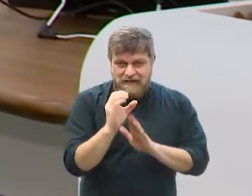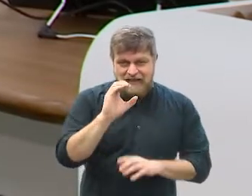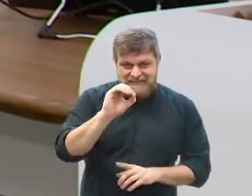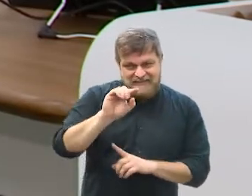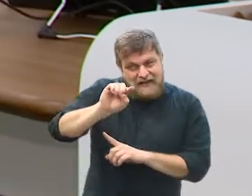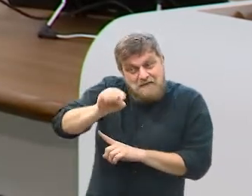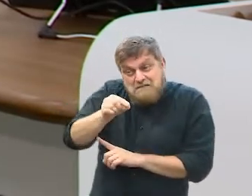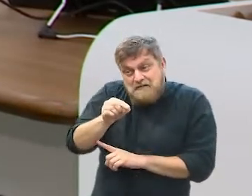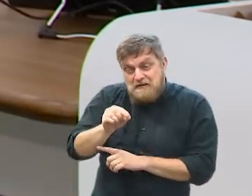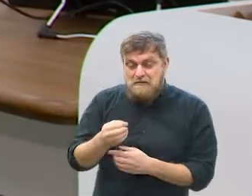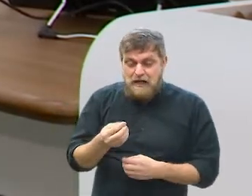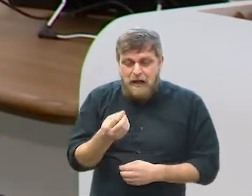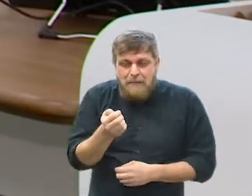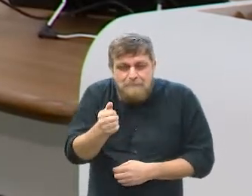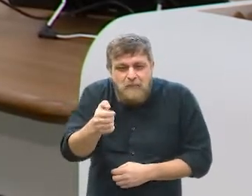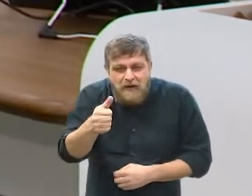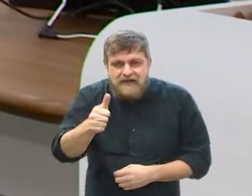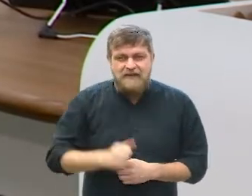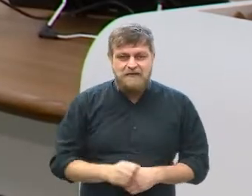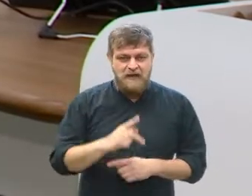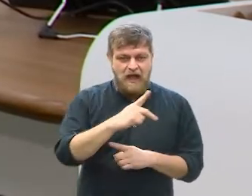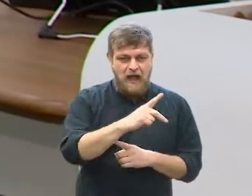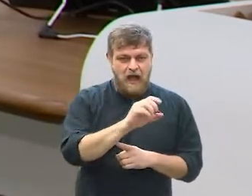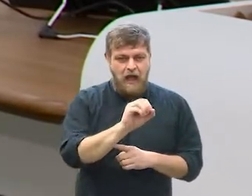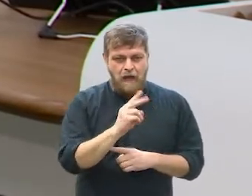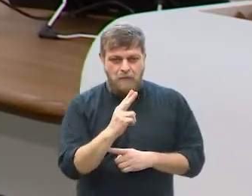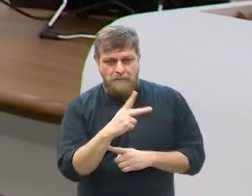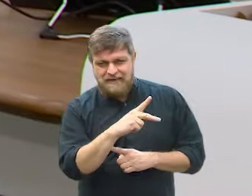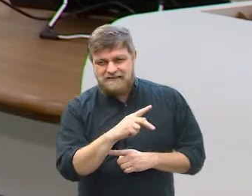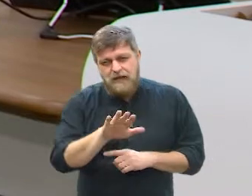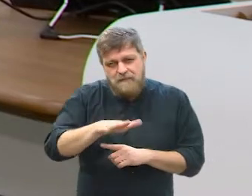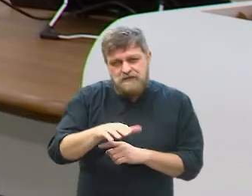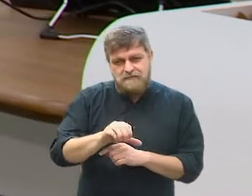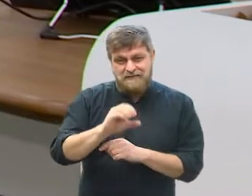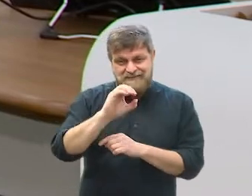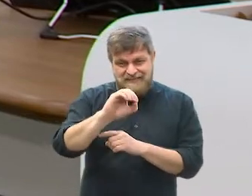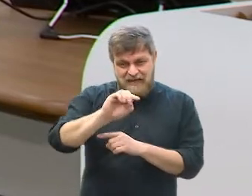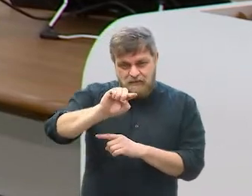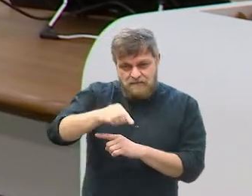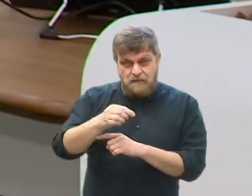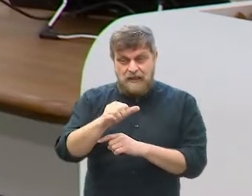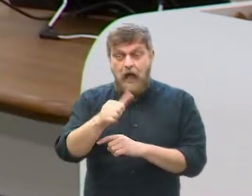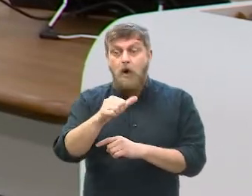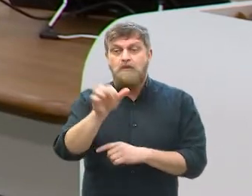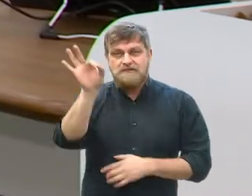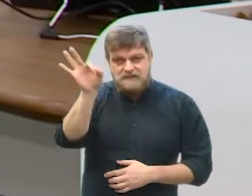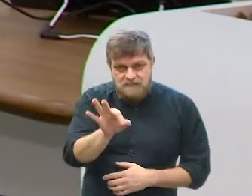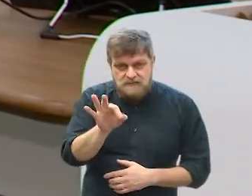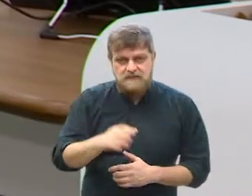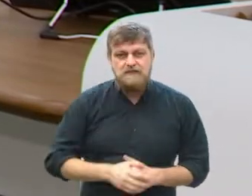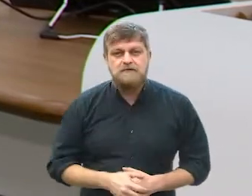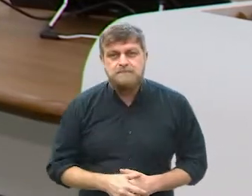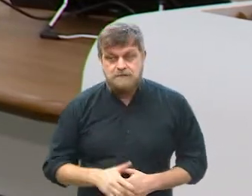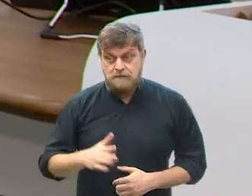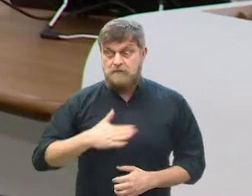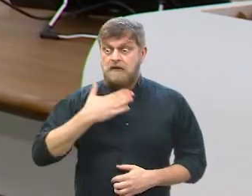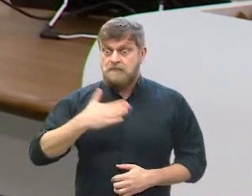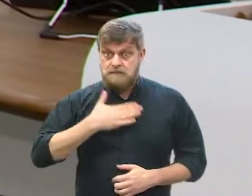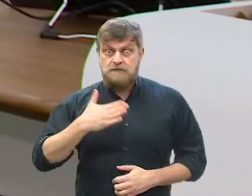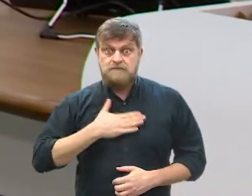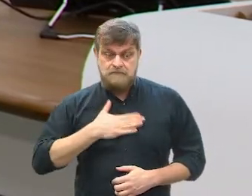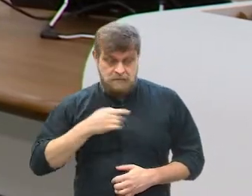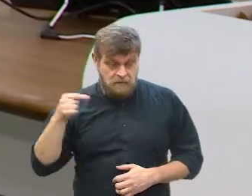alguma coisa. Hoje a poupança está variando em torno de 0,11%, mas assim, foi bem surpreso, o mercado